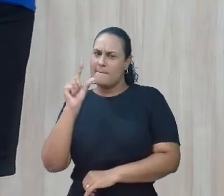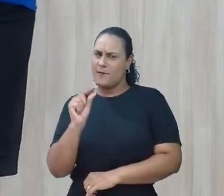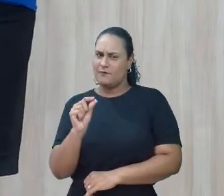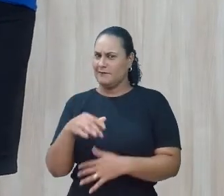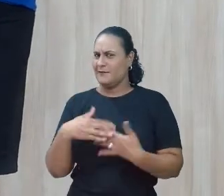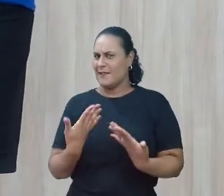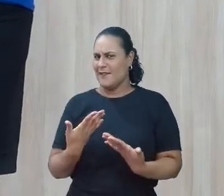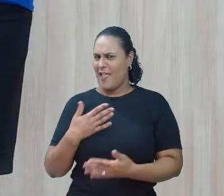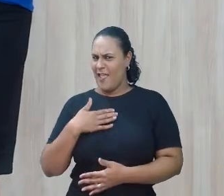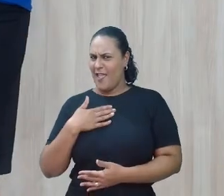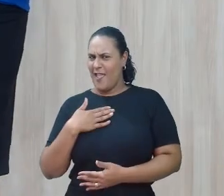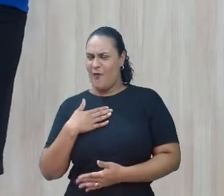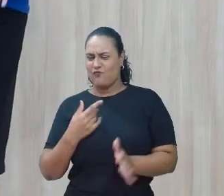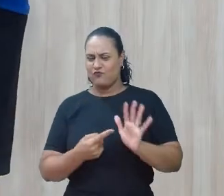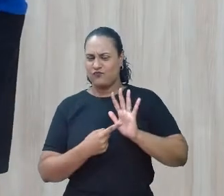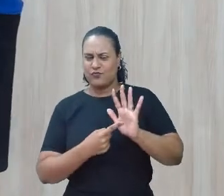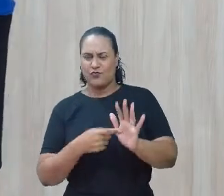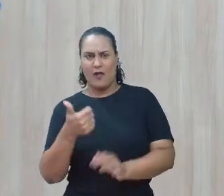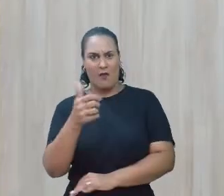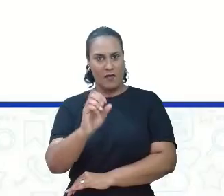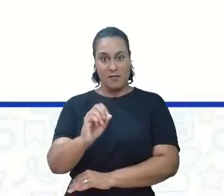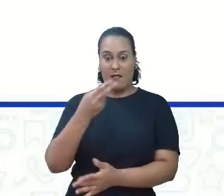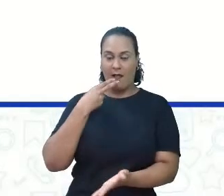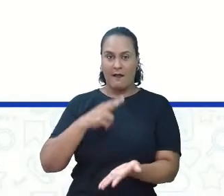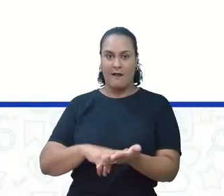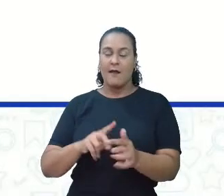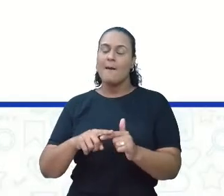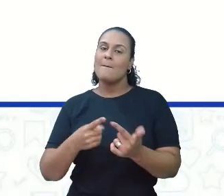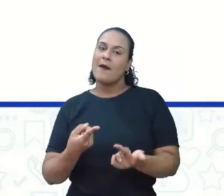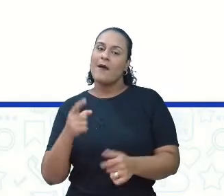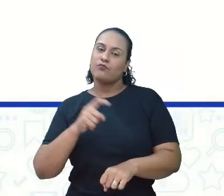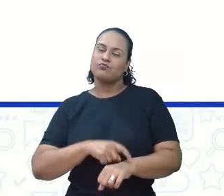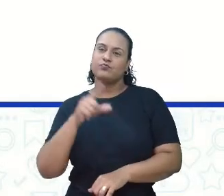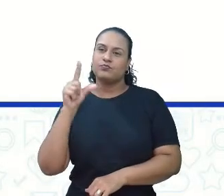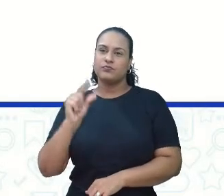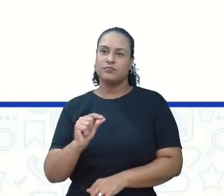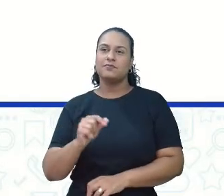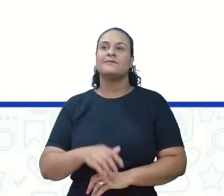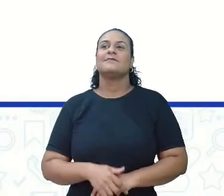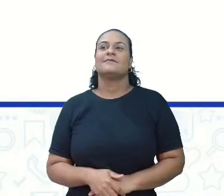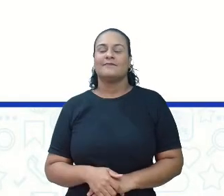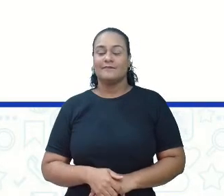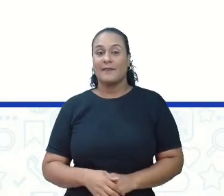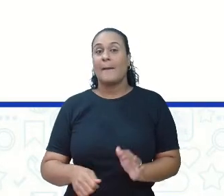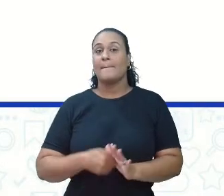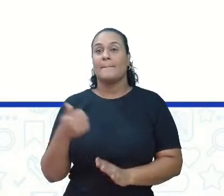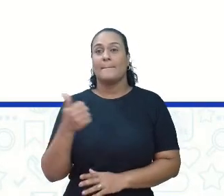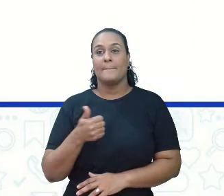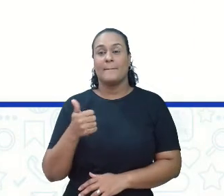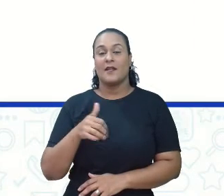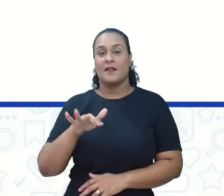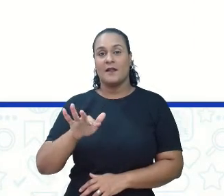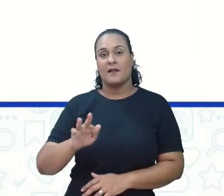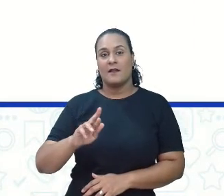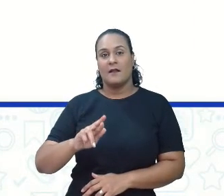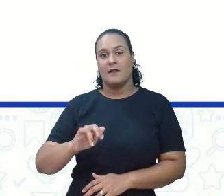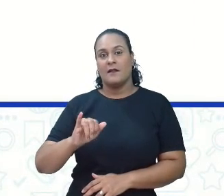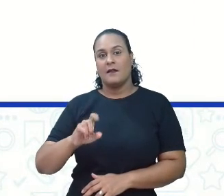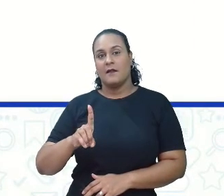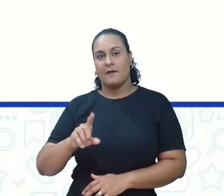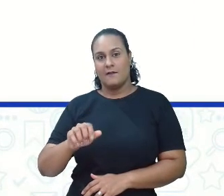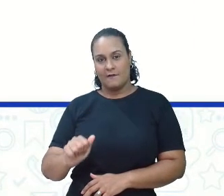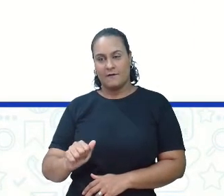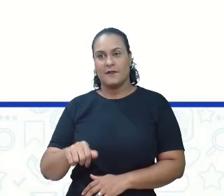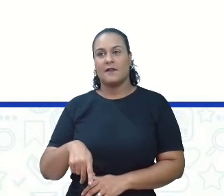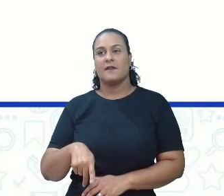umas 10, porque falar de amor é bom demais. Então, ó, vamos começar com a de Frida Kahlo, que foi uma pintora mexicana, conhecida pelos